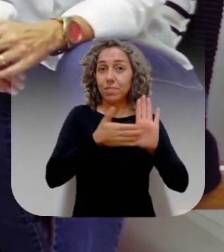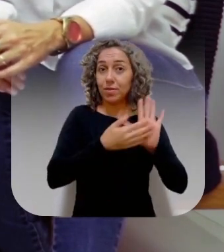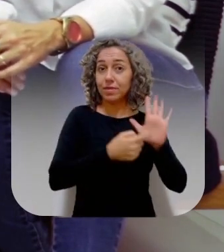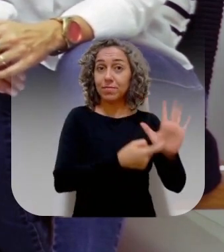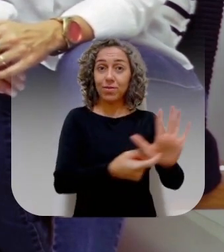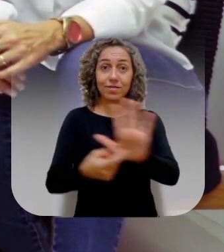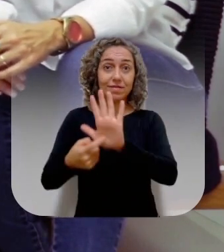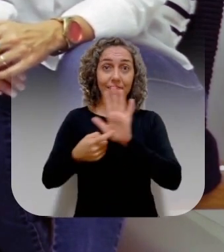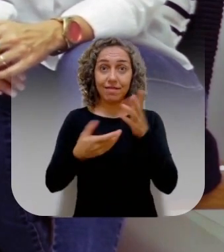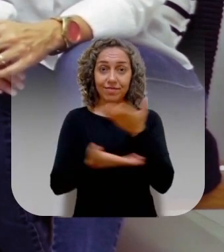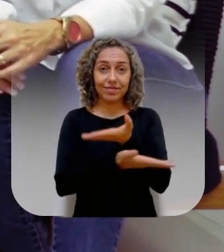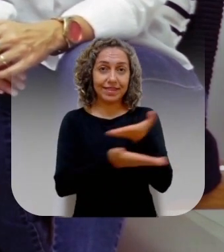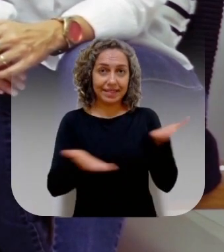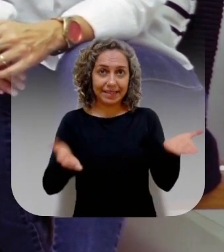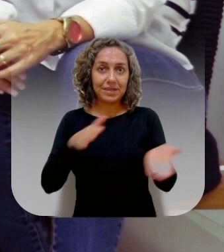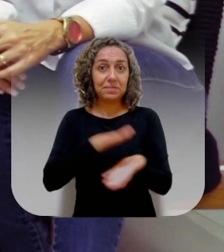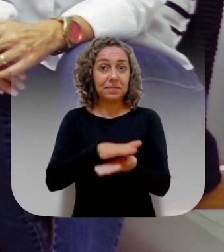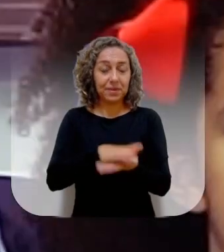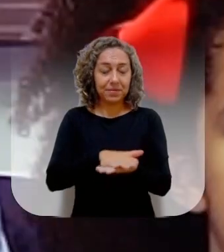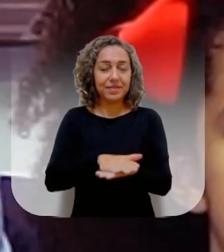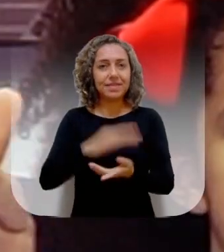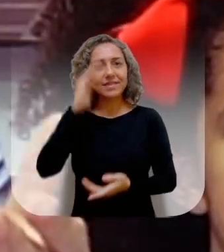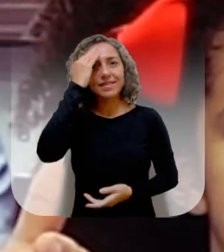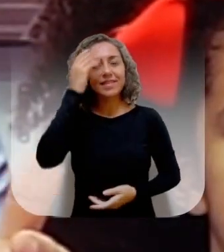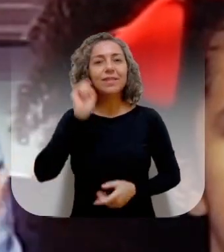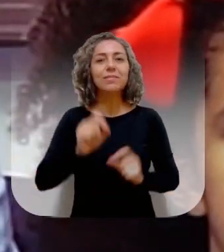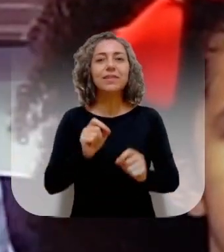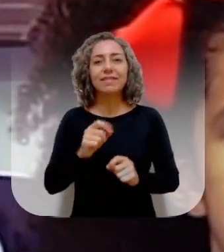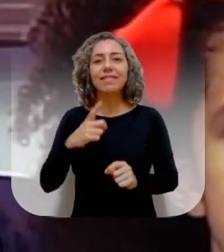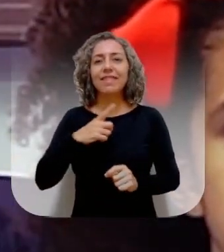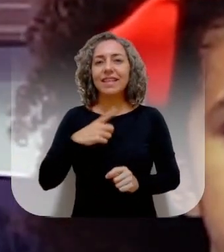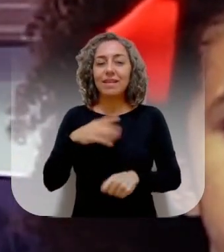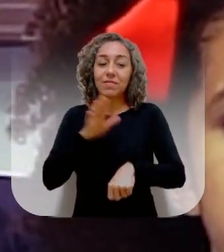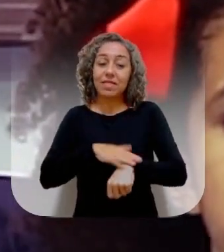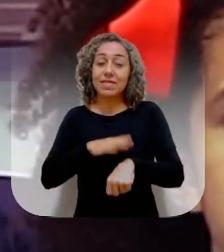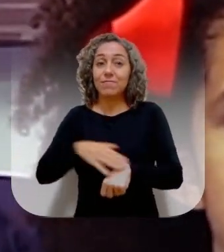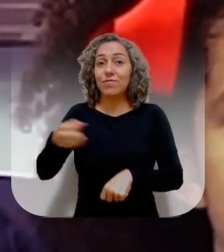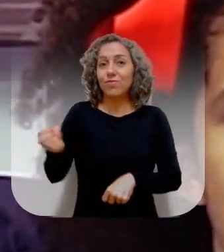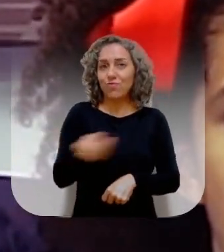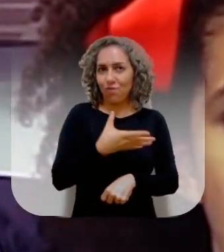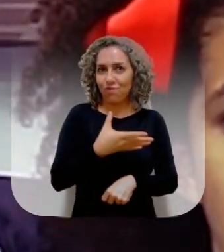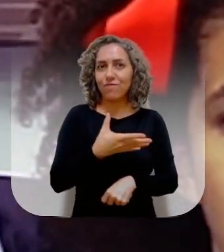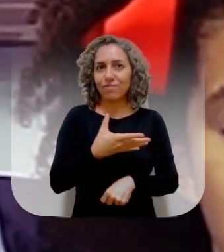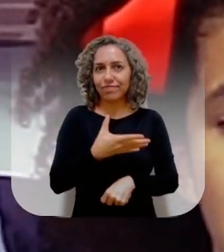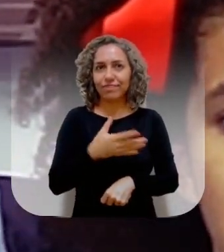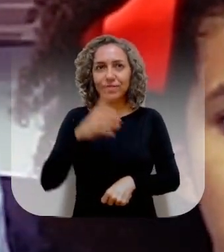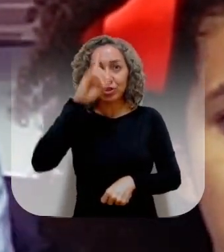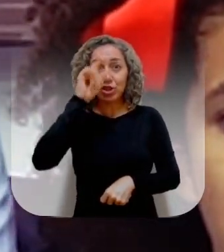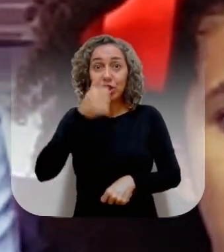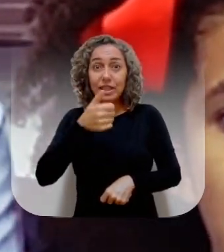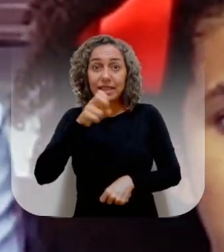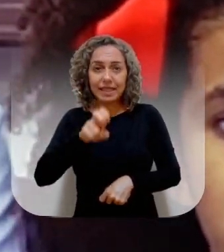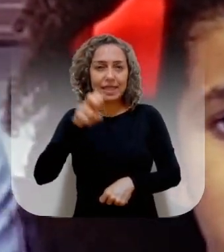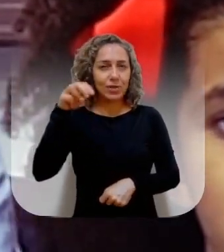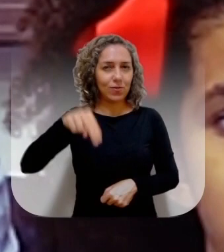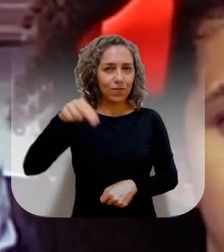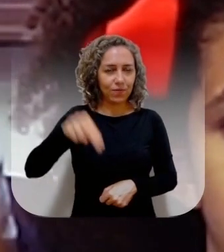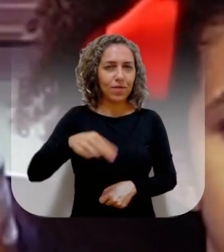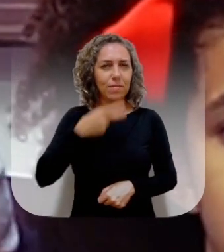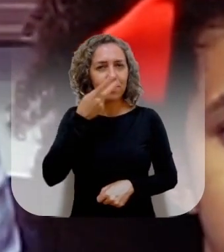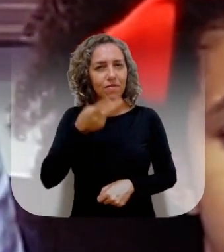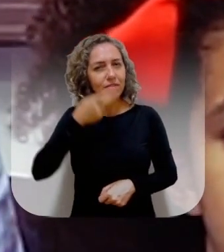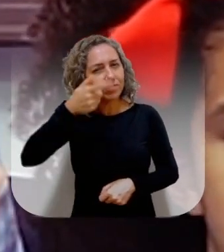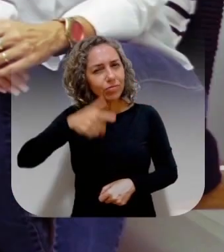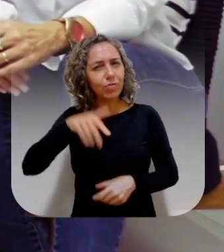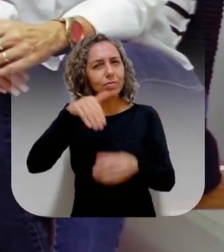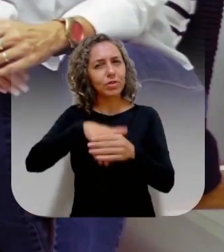propostas apresentadas para os palmenses, compreendemos que teremos um tempo novo dos palmenses. 15 de novembro, reforço